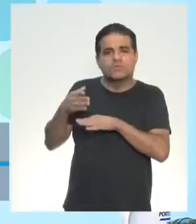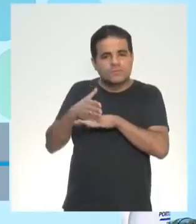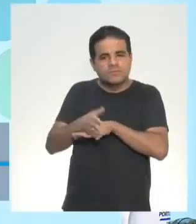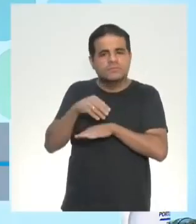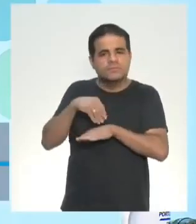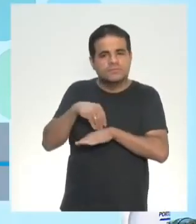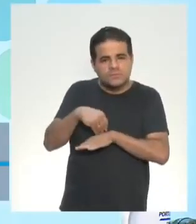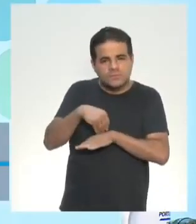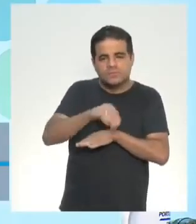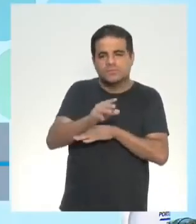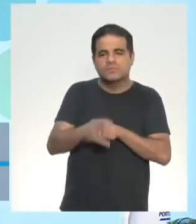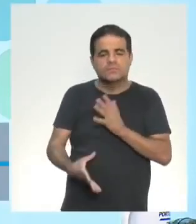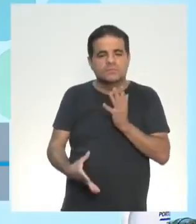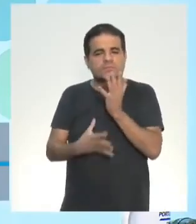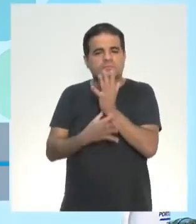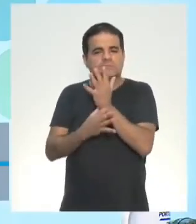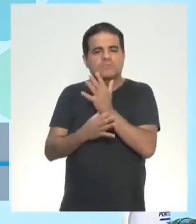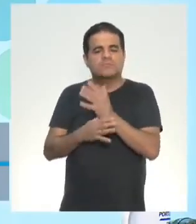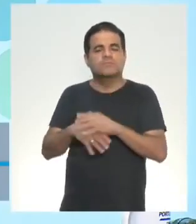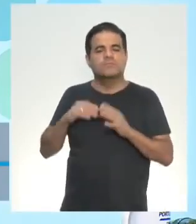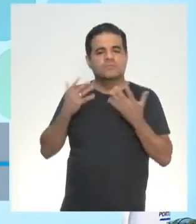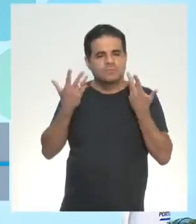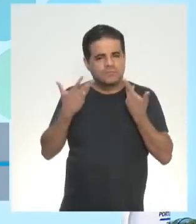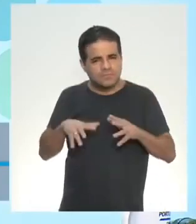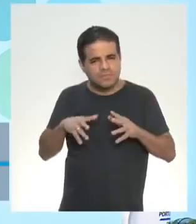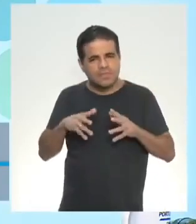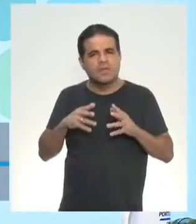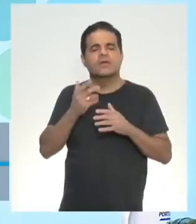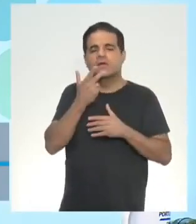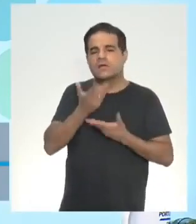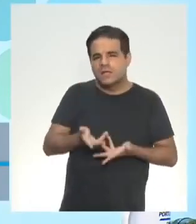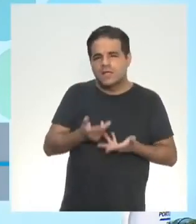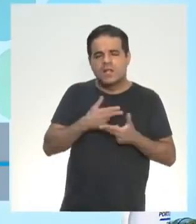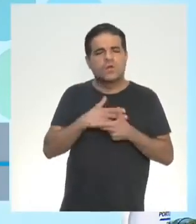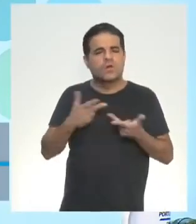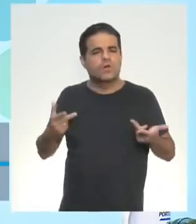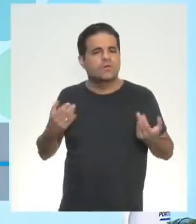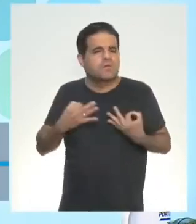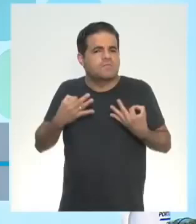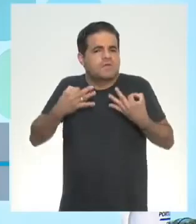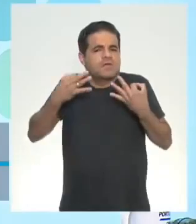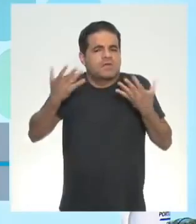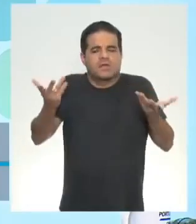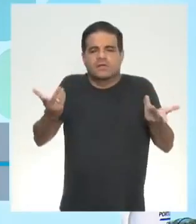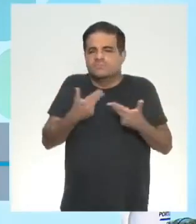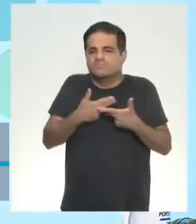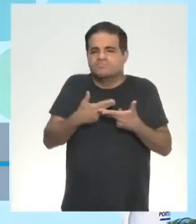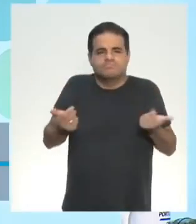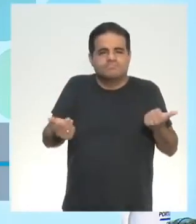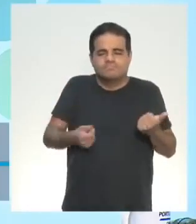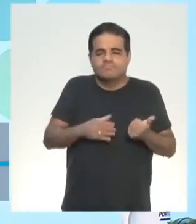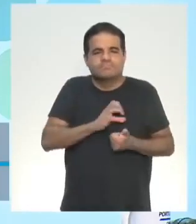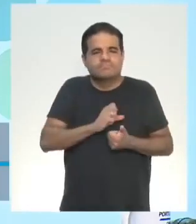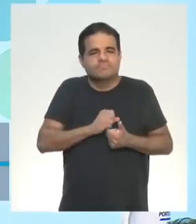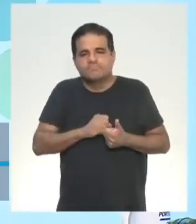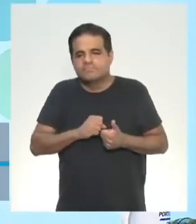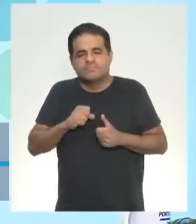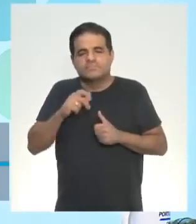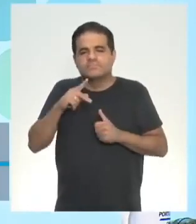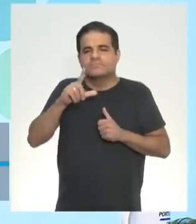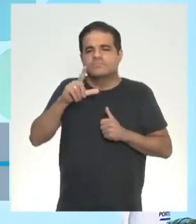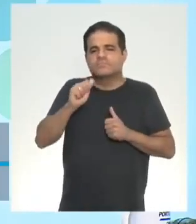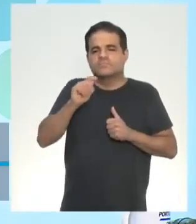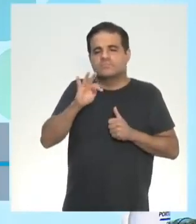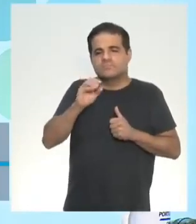realismo, naturalismo, eu tenho que falar um pouquinho do romantismo, daquela coisa perfeita, do amor platônico,